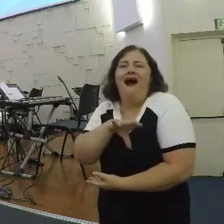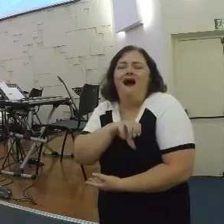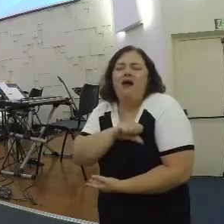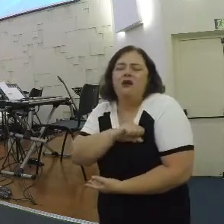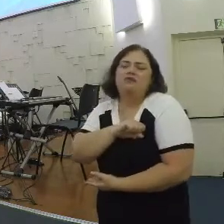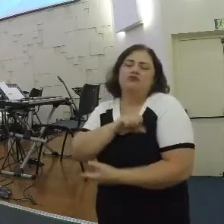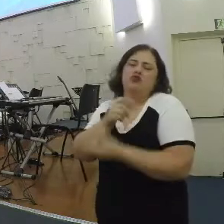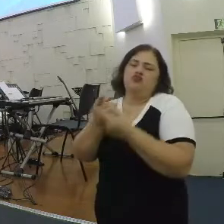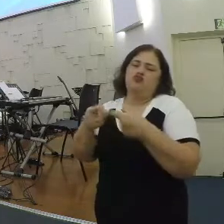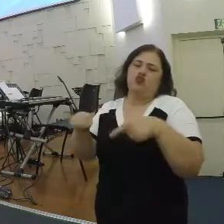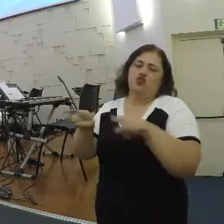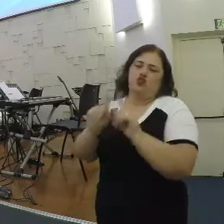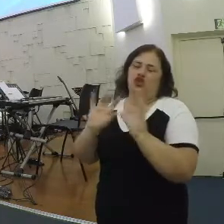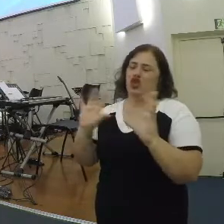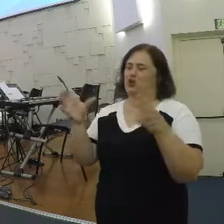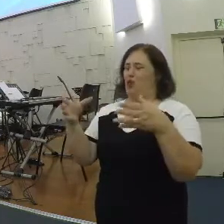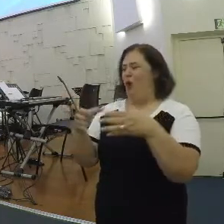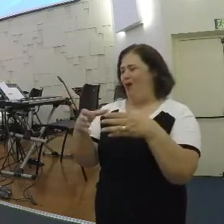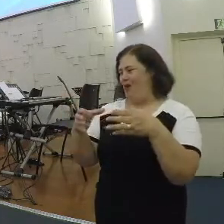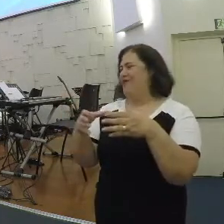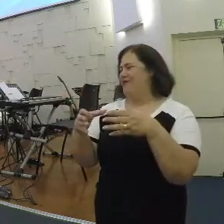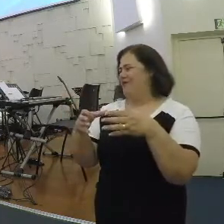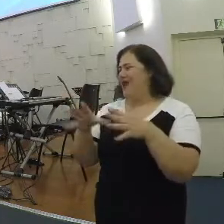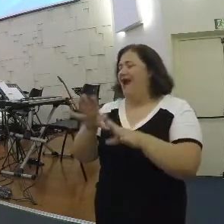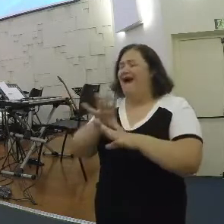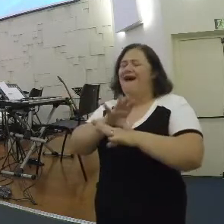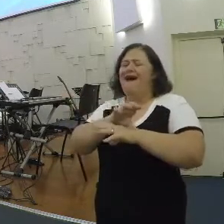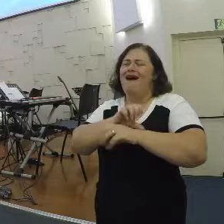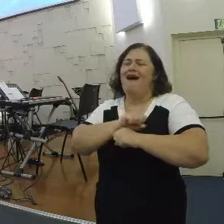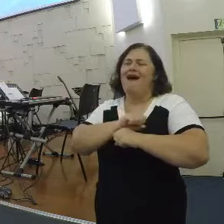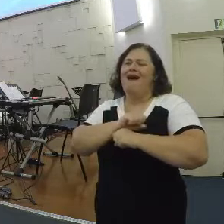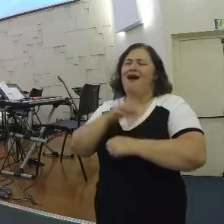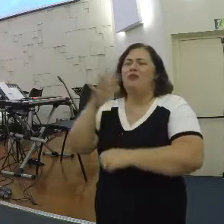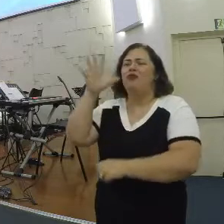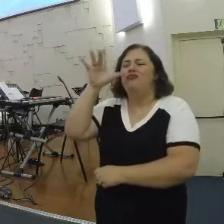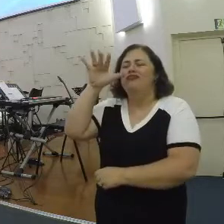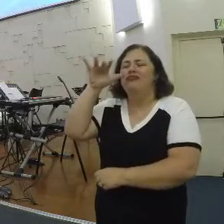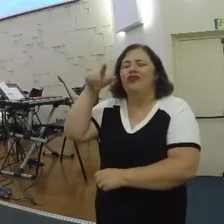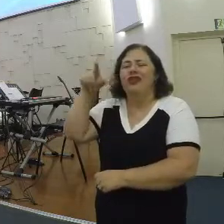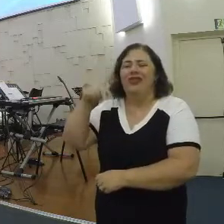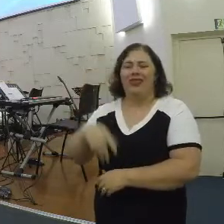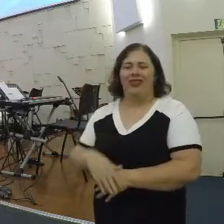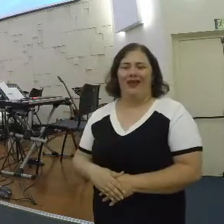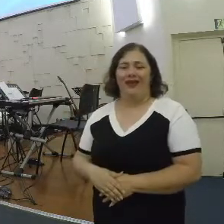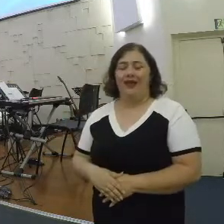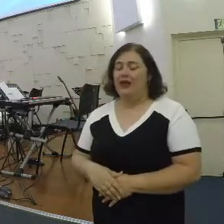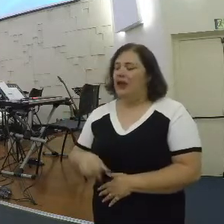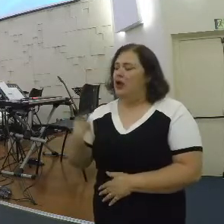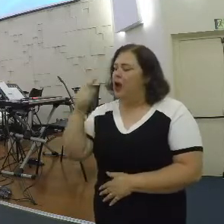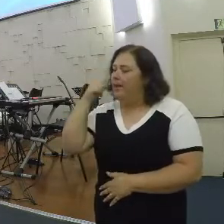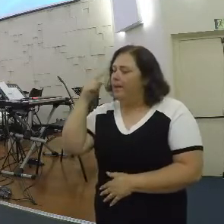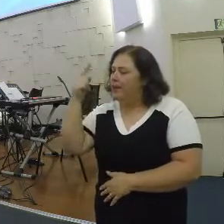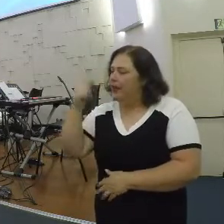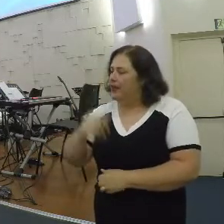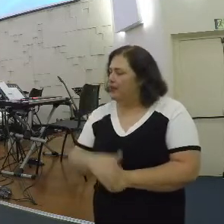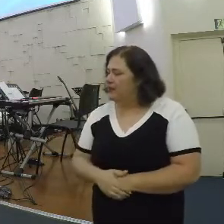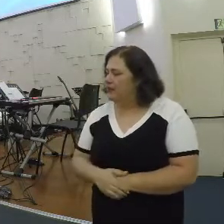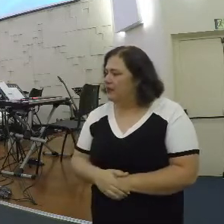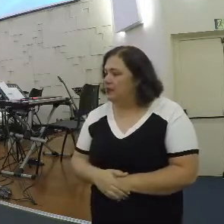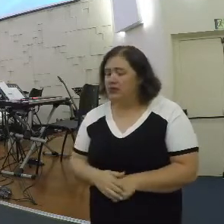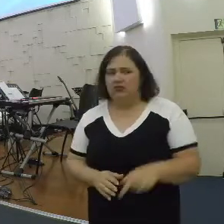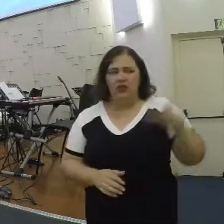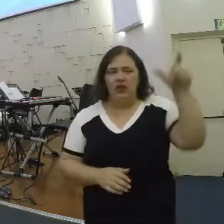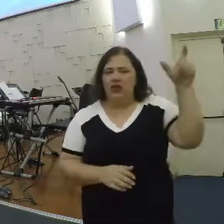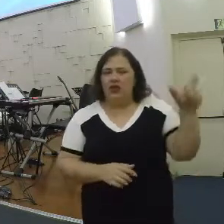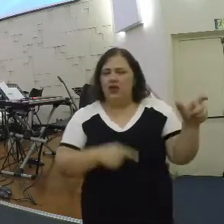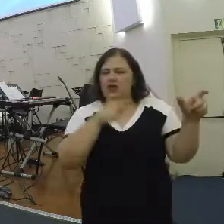agradável, ouviu o evangelho. Irmãos, quem vai num culto de ceia do Senhor, ouve da maior mensagem do cristianismo, do